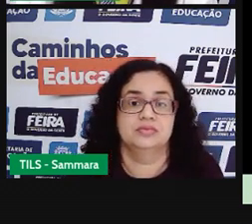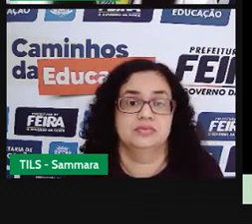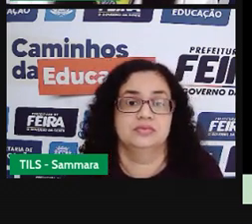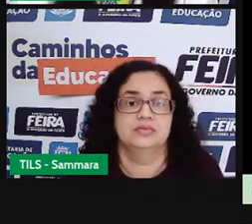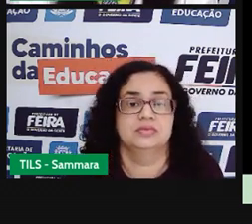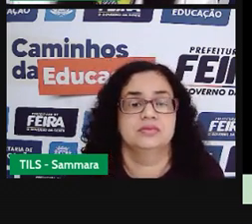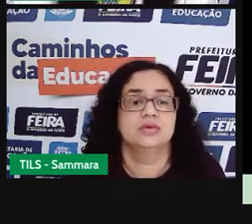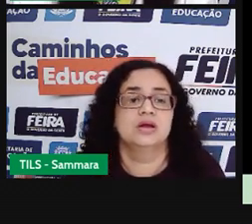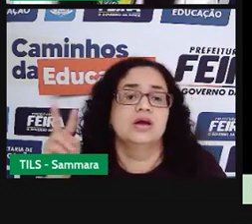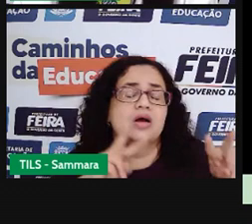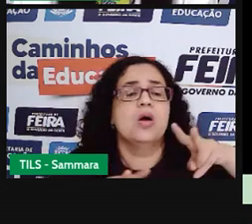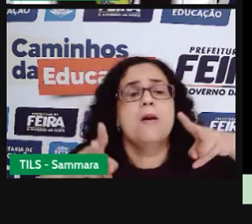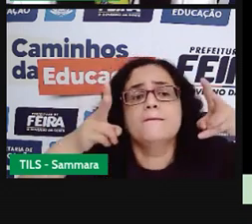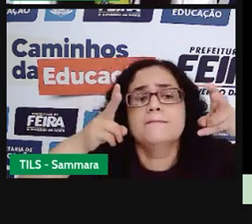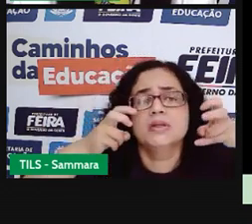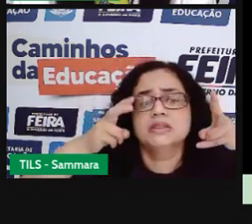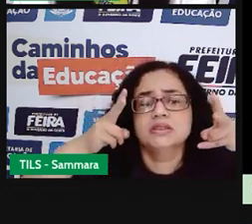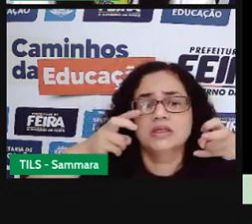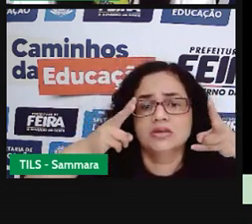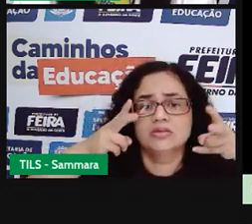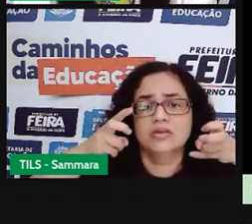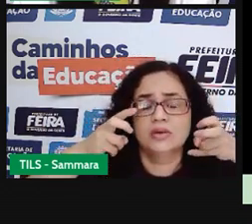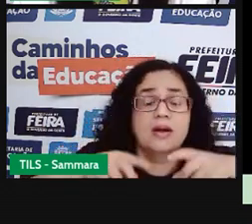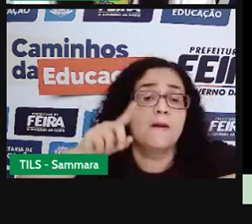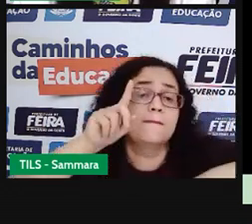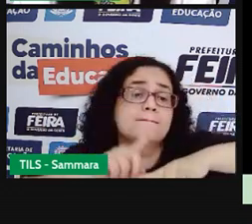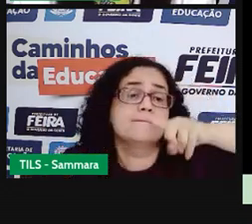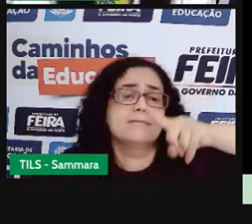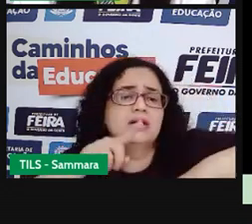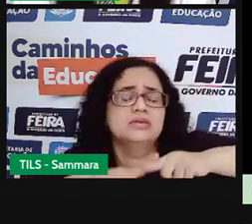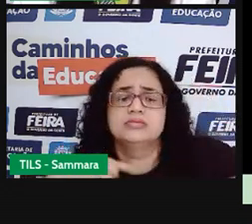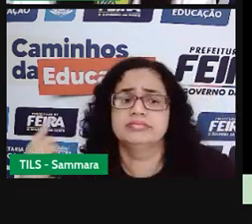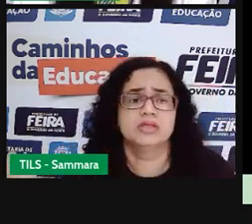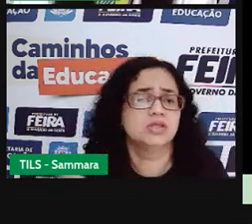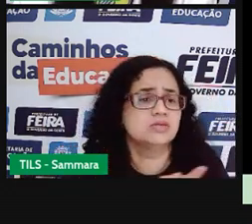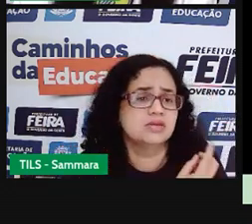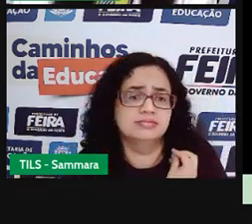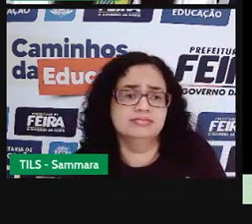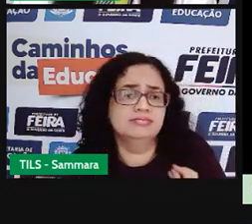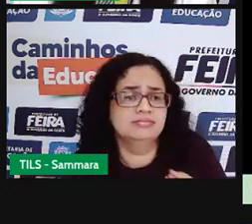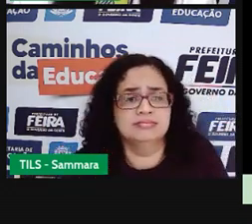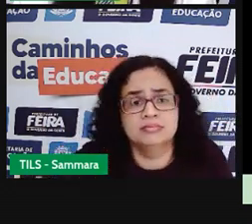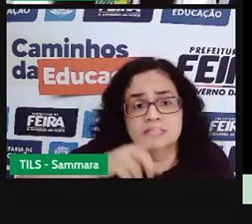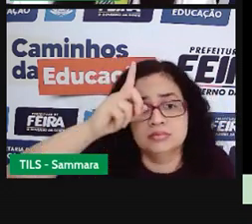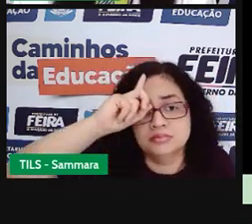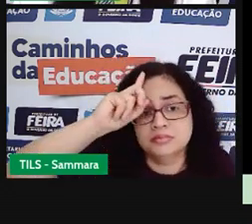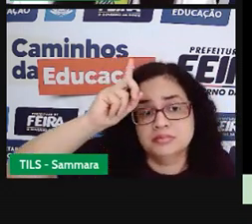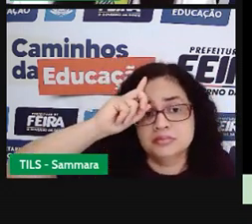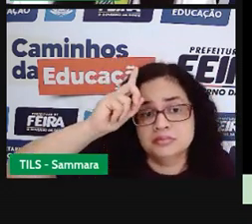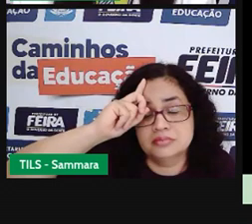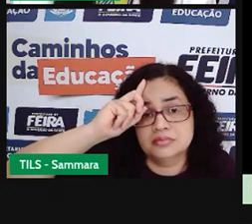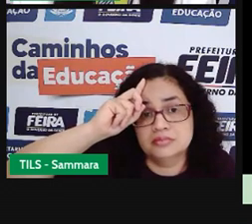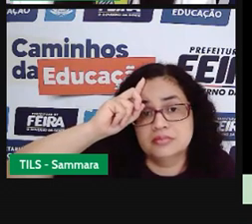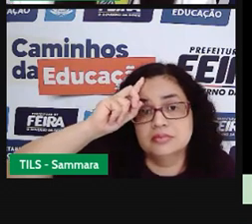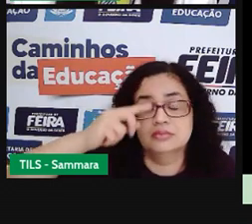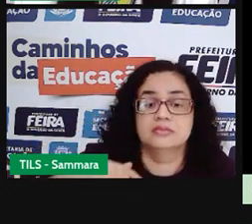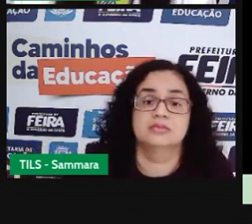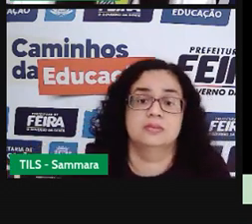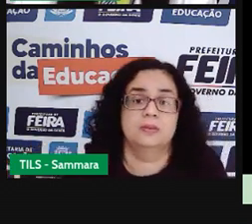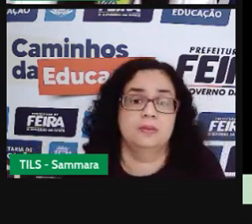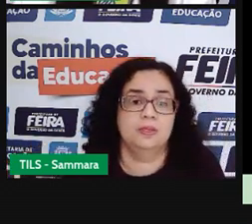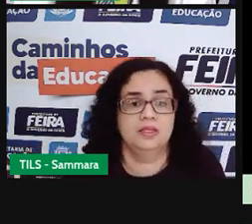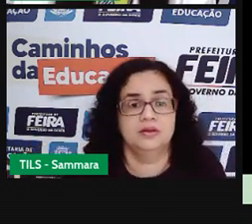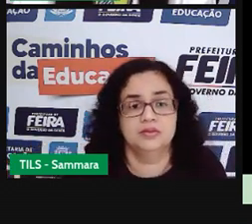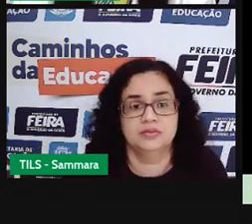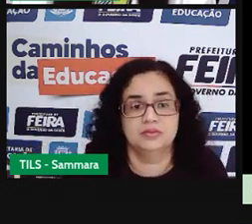o que a gente pode ir ao descontar os materiais em nosso cotidiano E aí como a gente fez na outra dentro